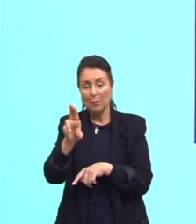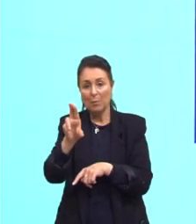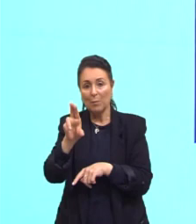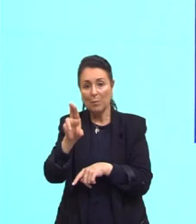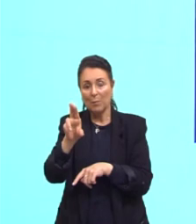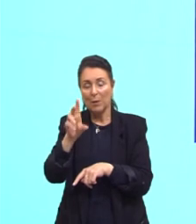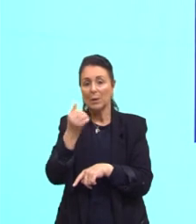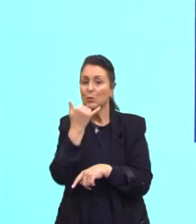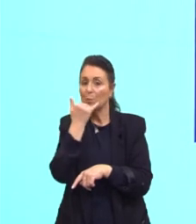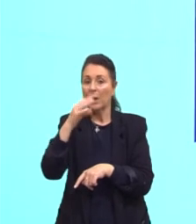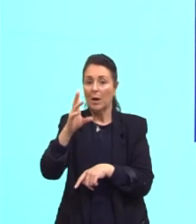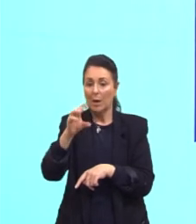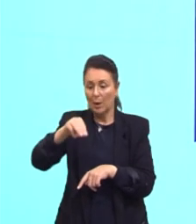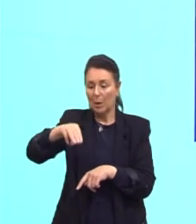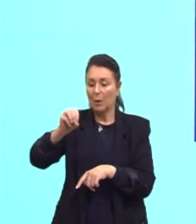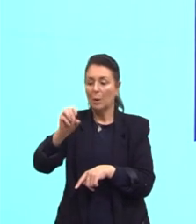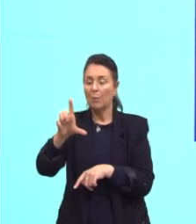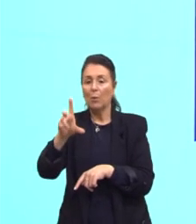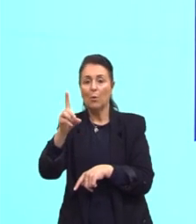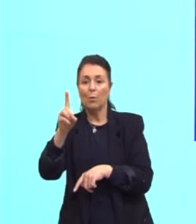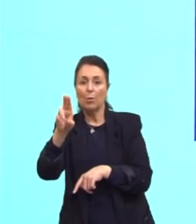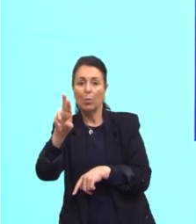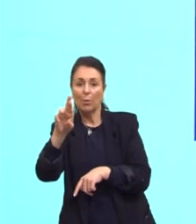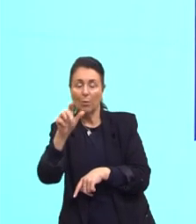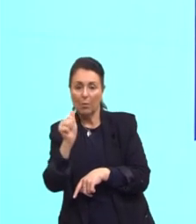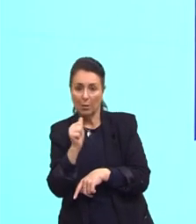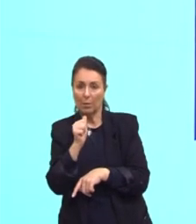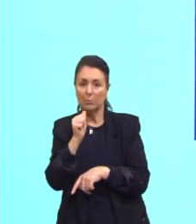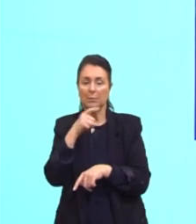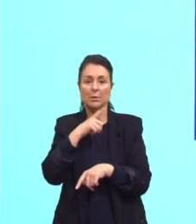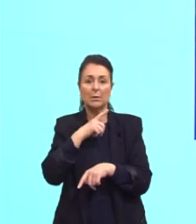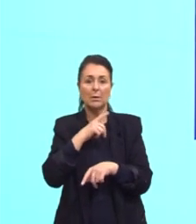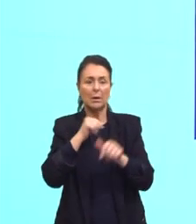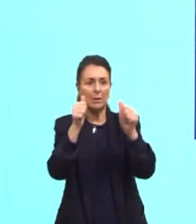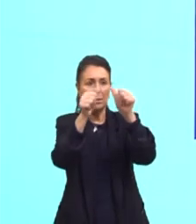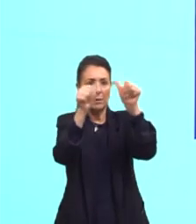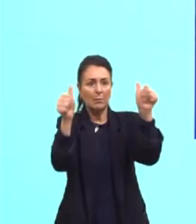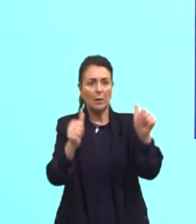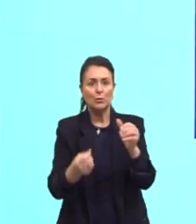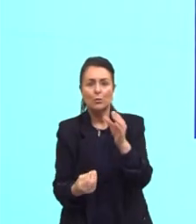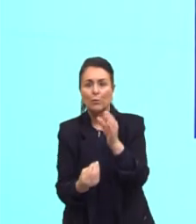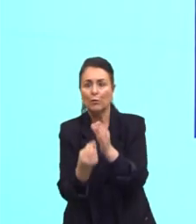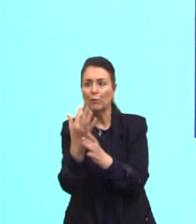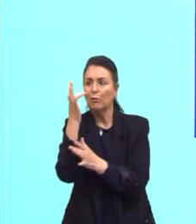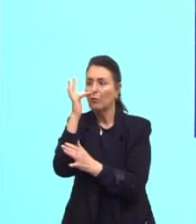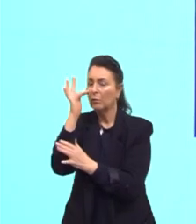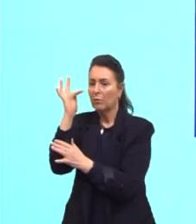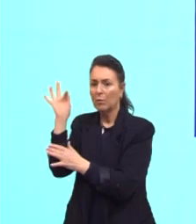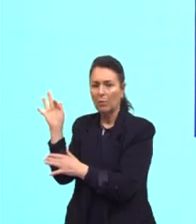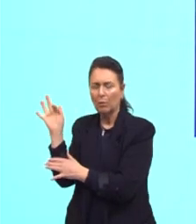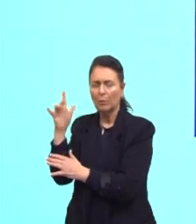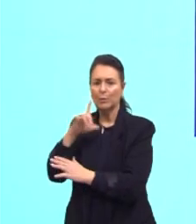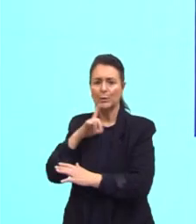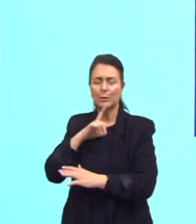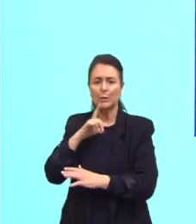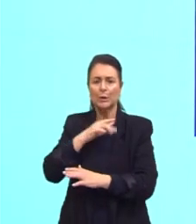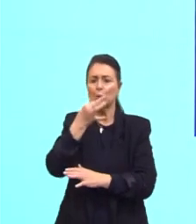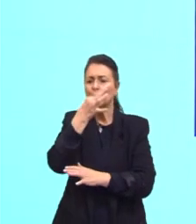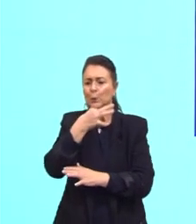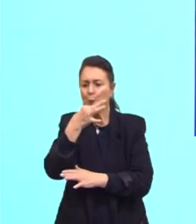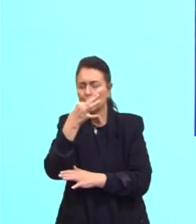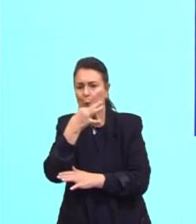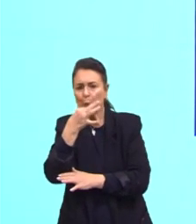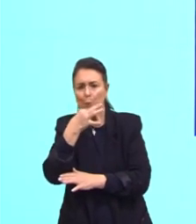elas vem normalmente assim com imagens de flores uvas a tem plantas tem muito girassol